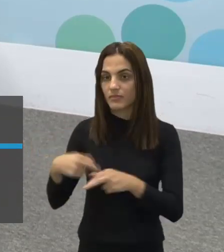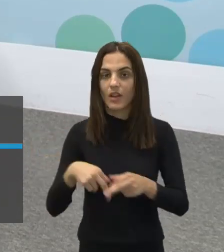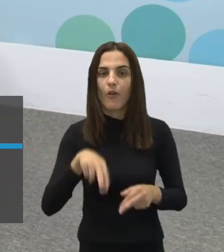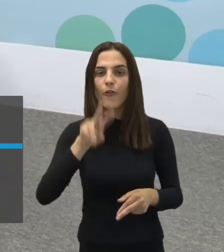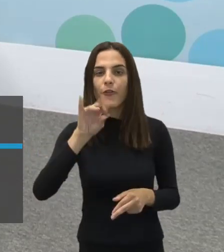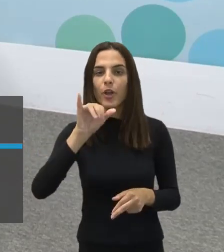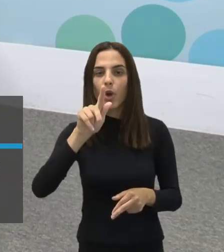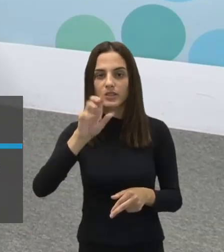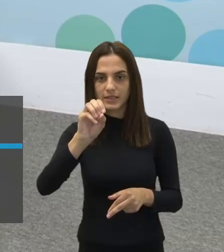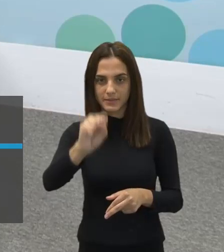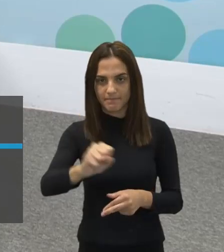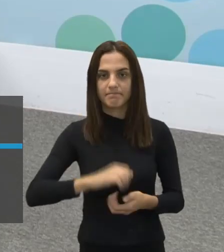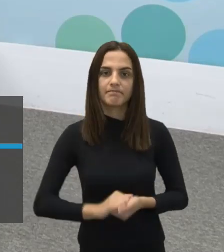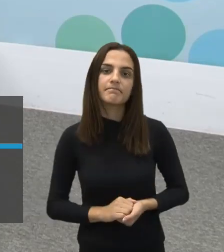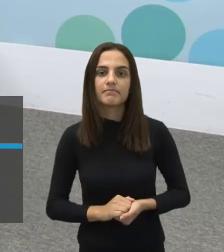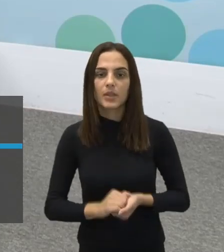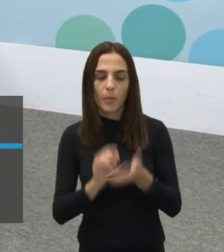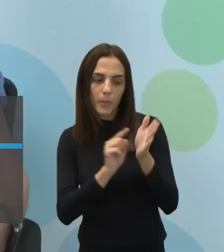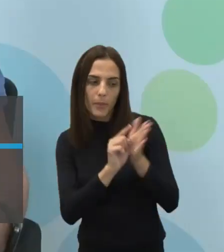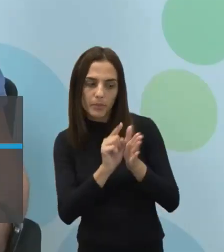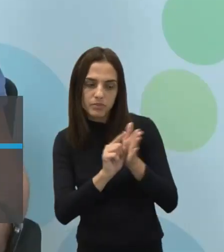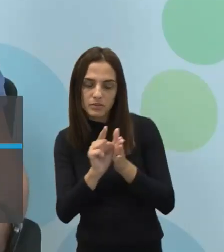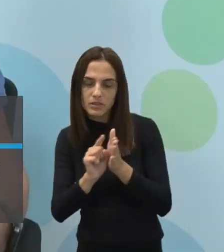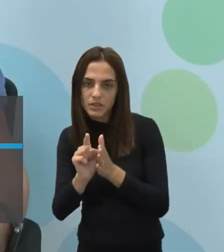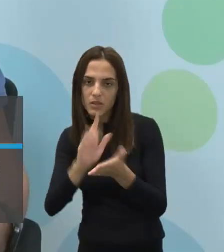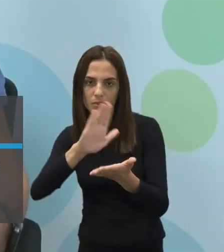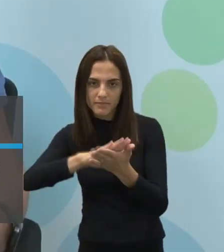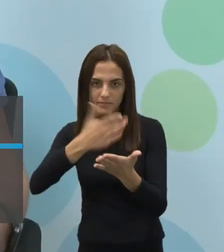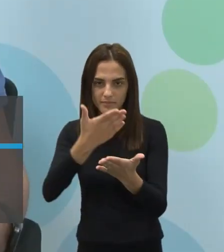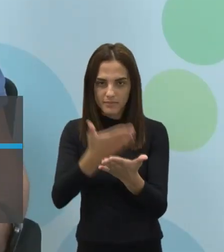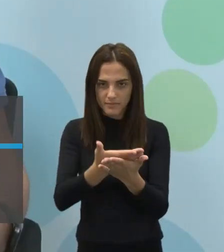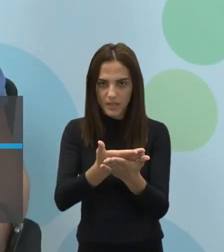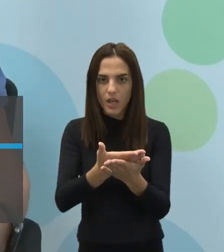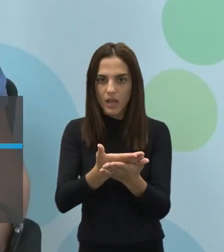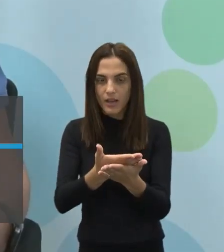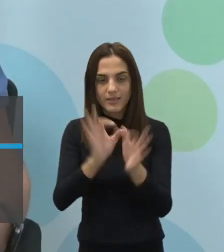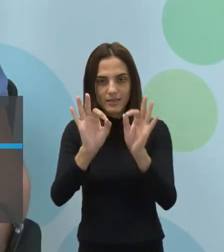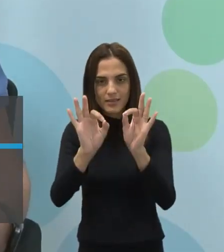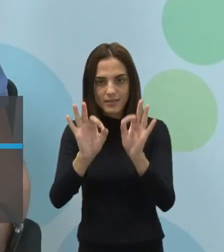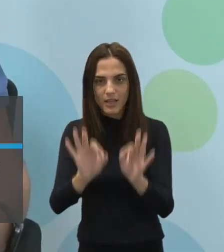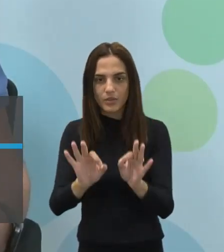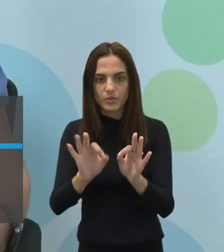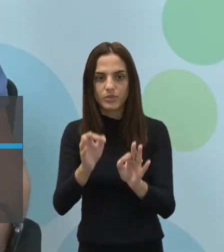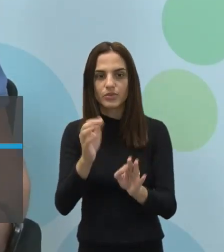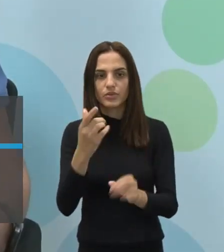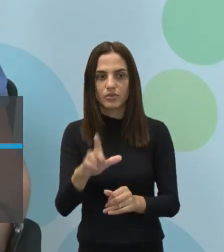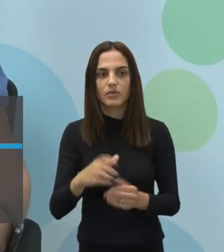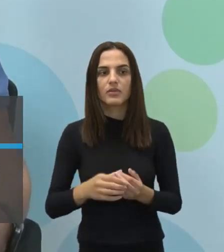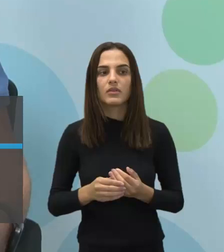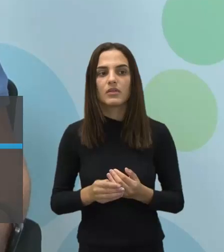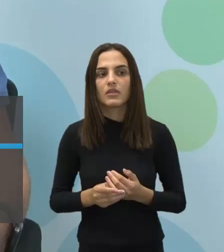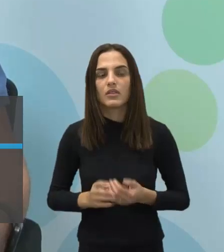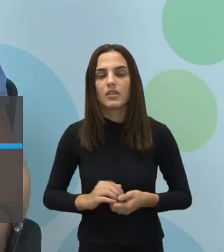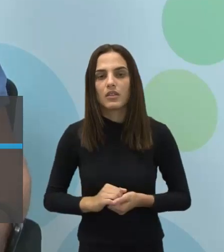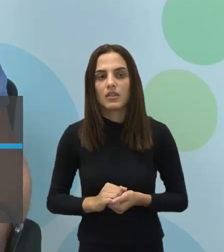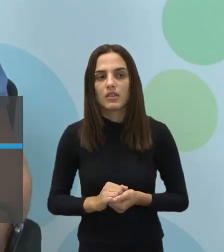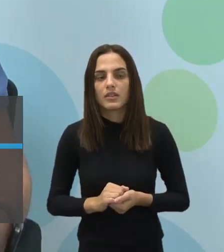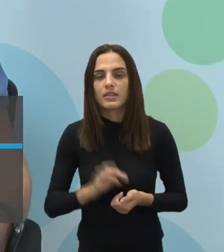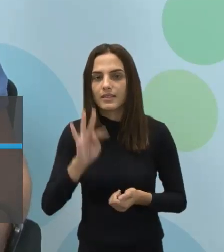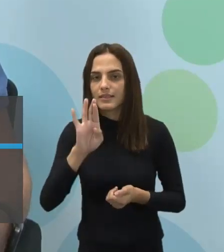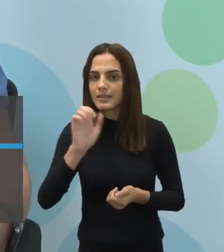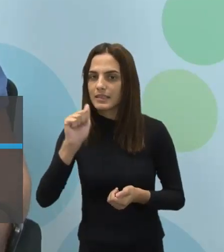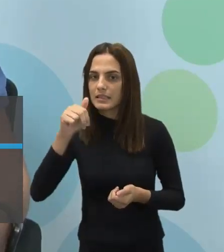Vygotsky, que estão buscando fazer a tradução lá do original novamente, porque nessas várias